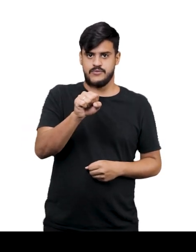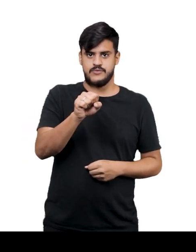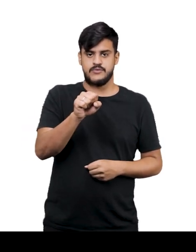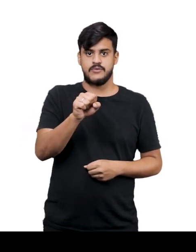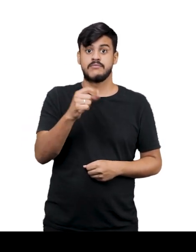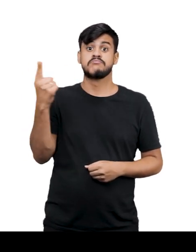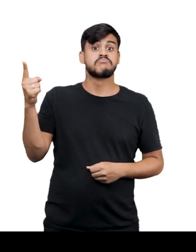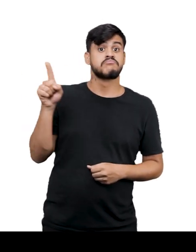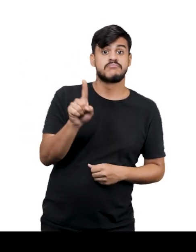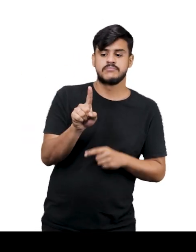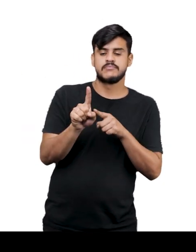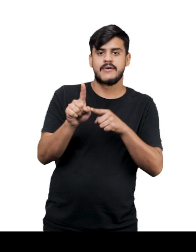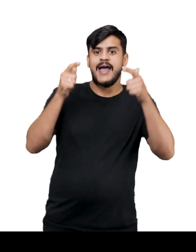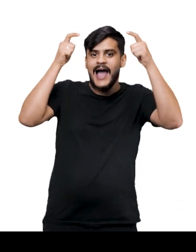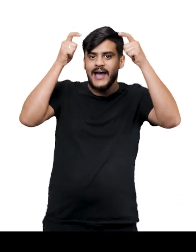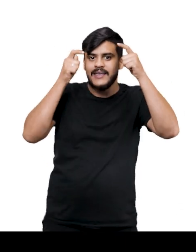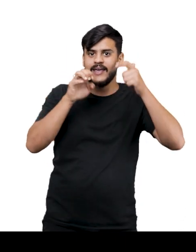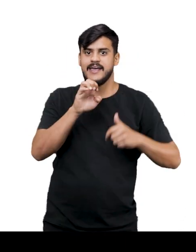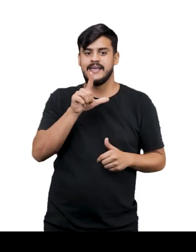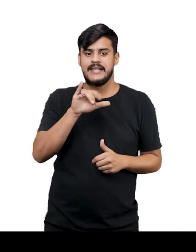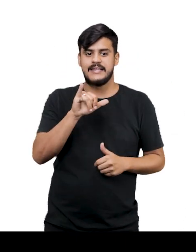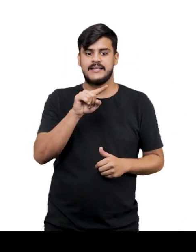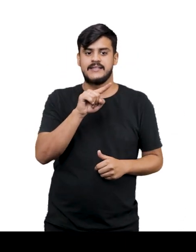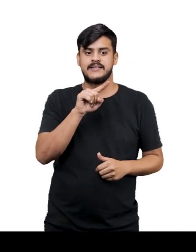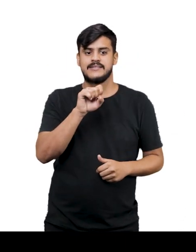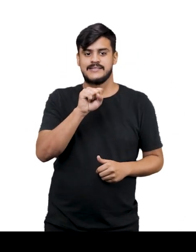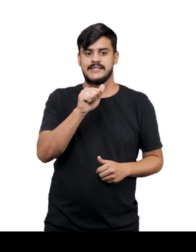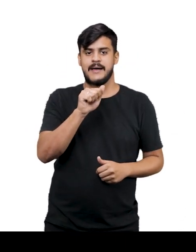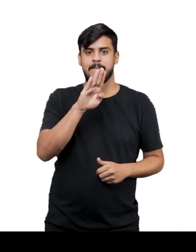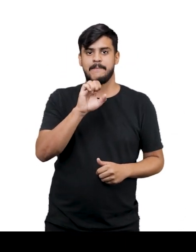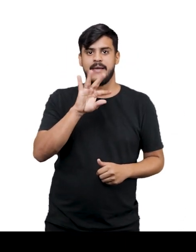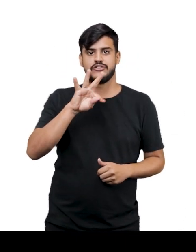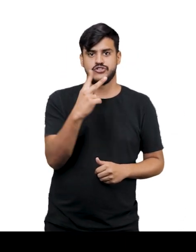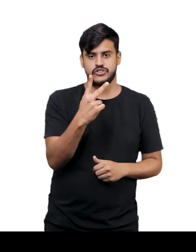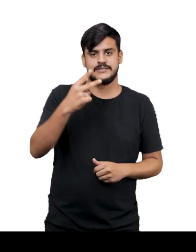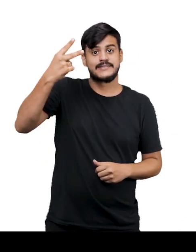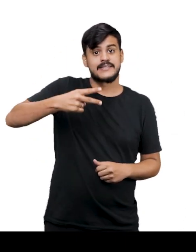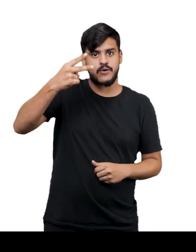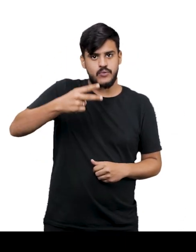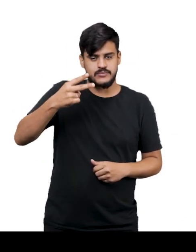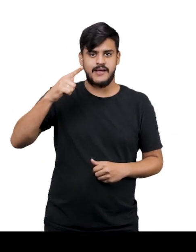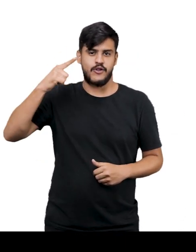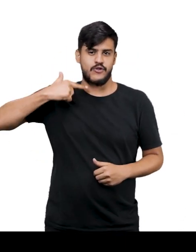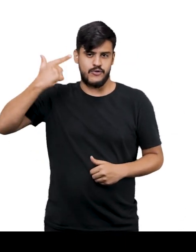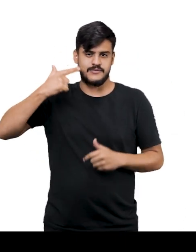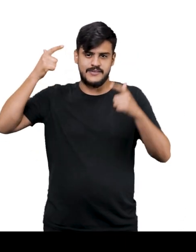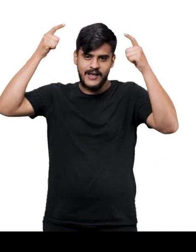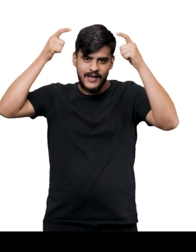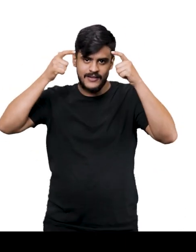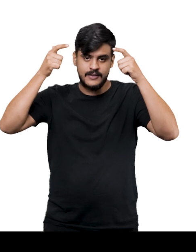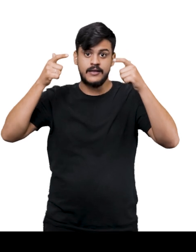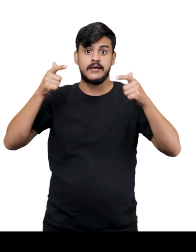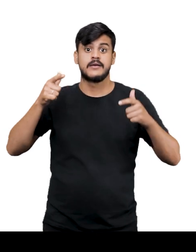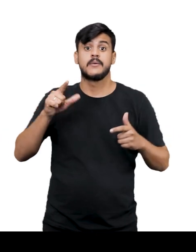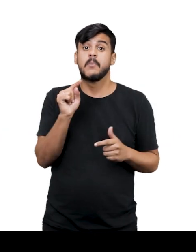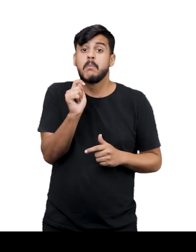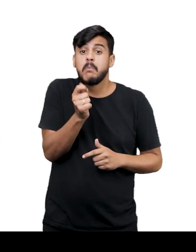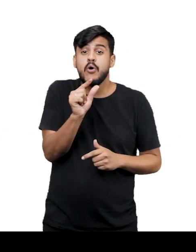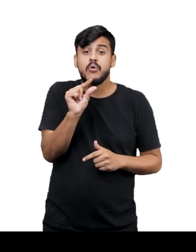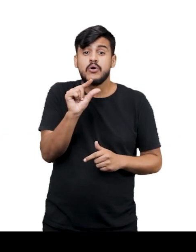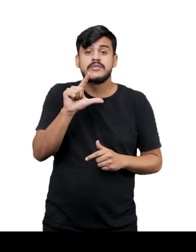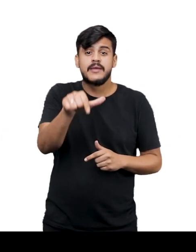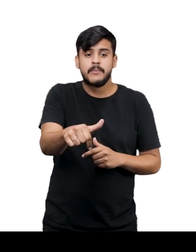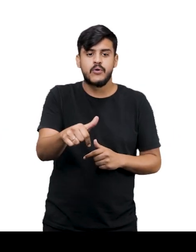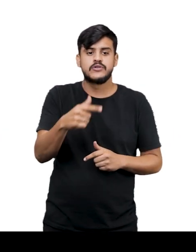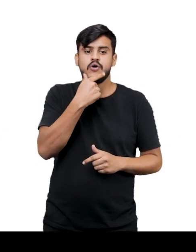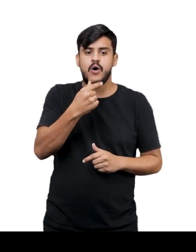1968, com a presença de Elizabeth II, rainha do Reino Unido, meses depois do falecimento do fundador do